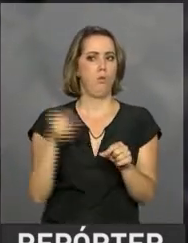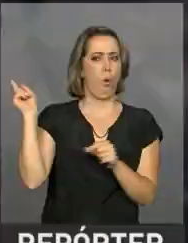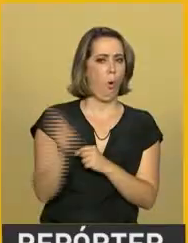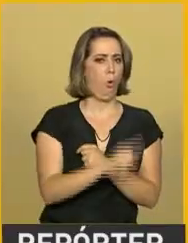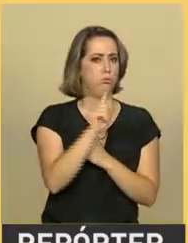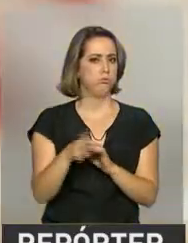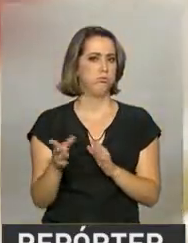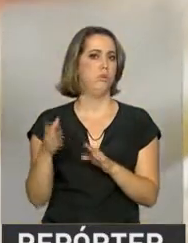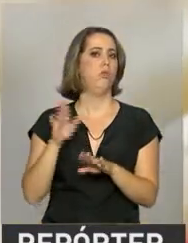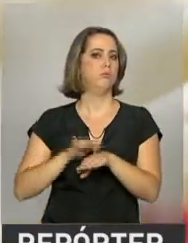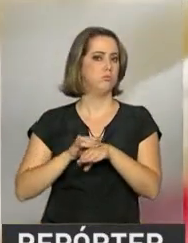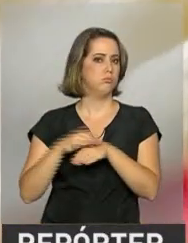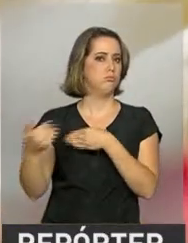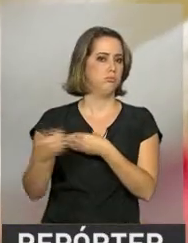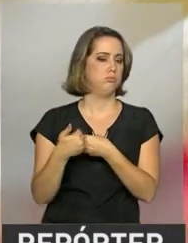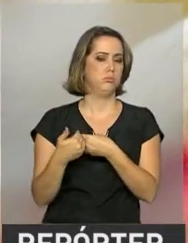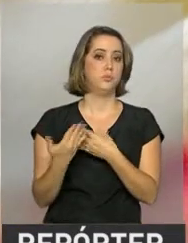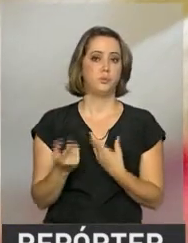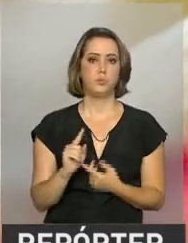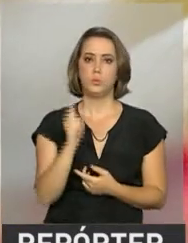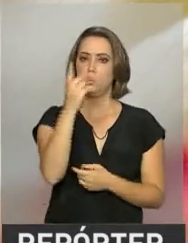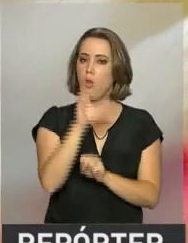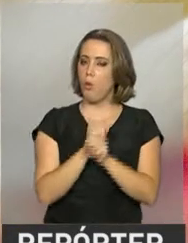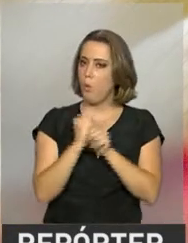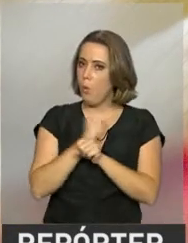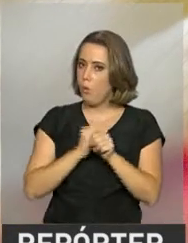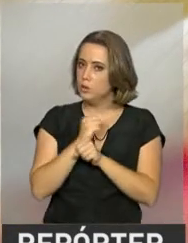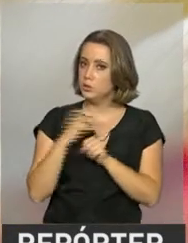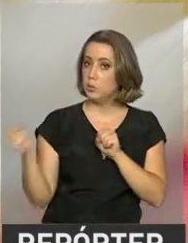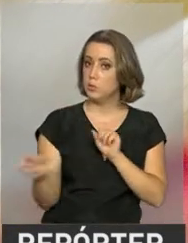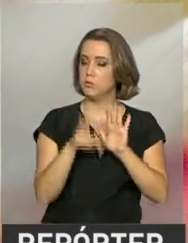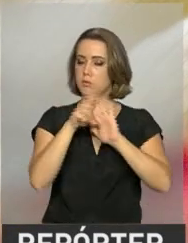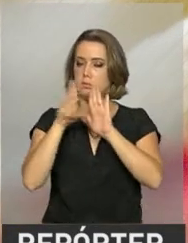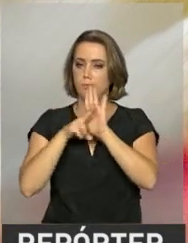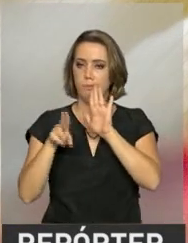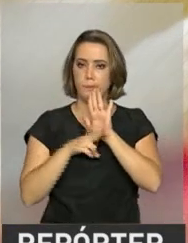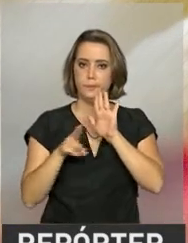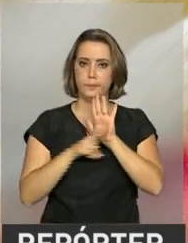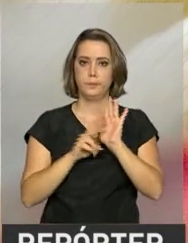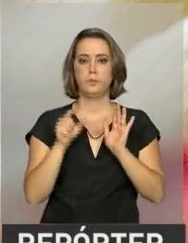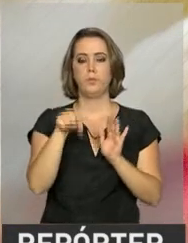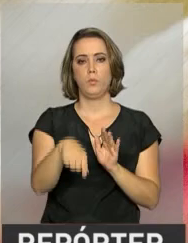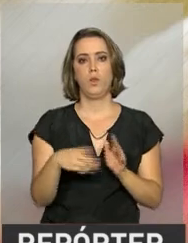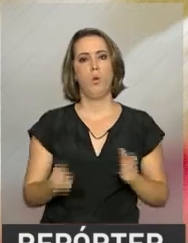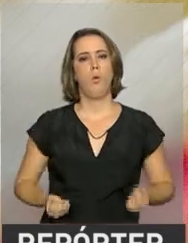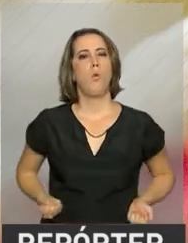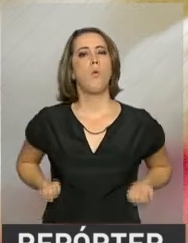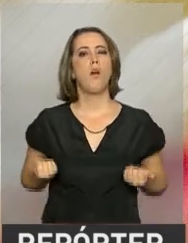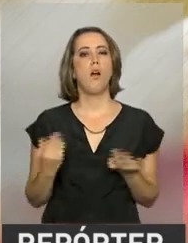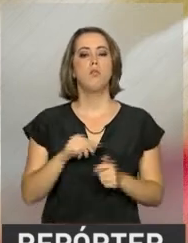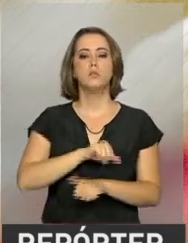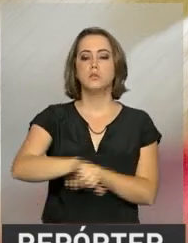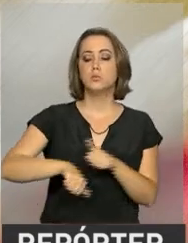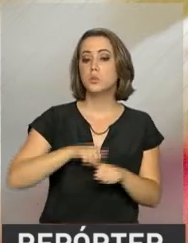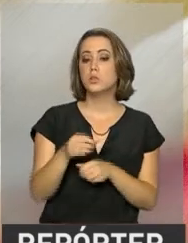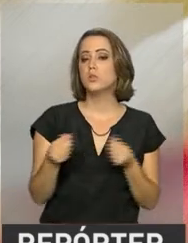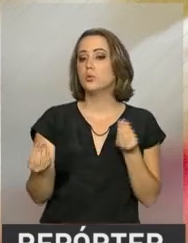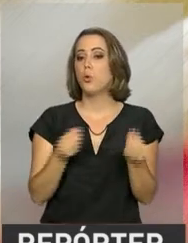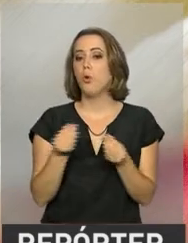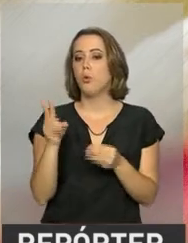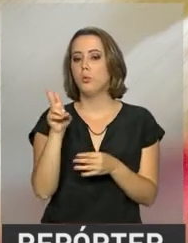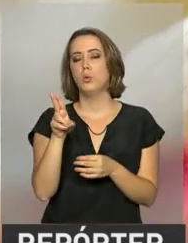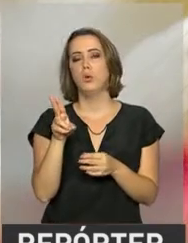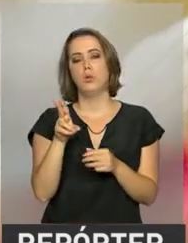cuidado os produtores terão um ano para se adequar às novas regras os maiores gastos serão com mudanças no manejo e nas